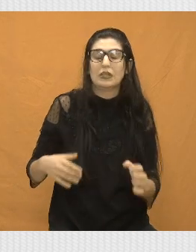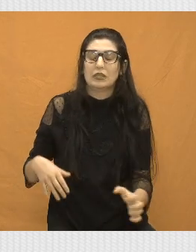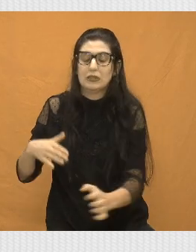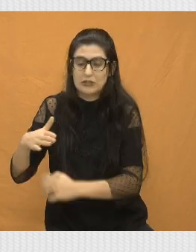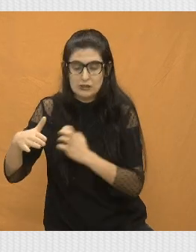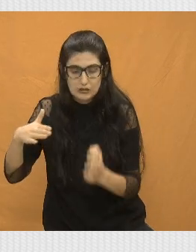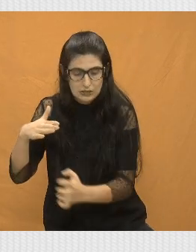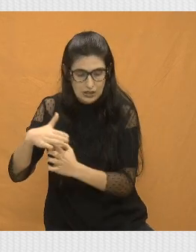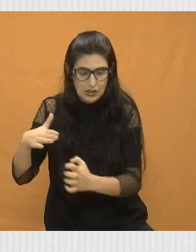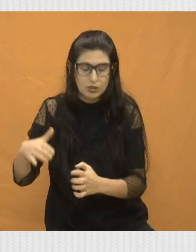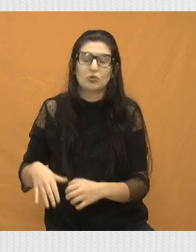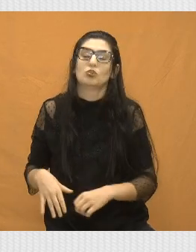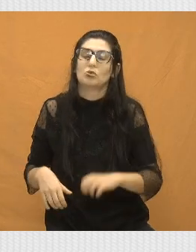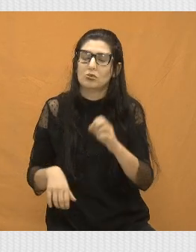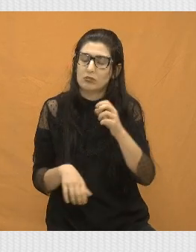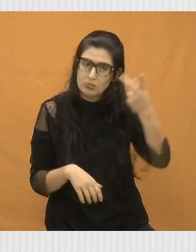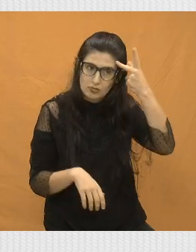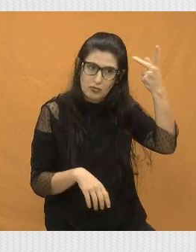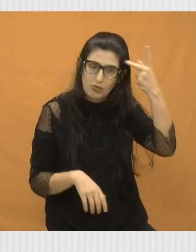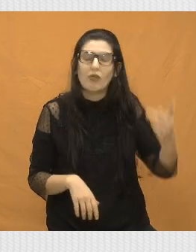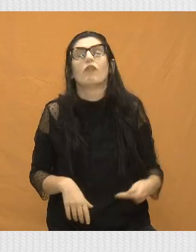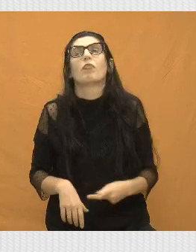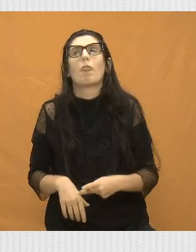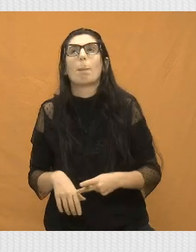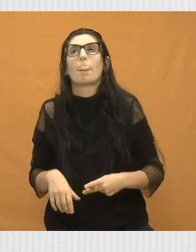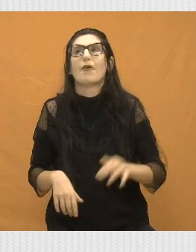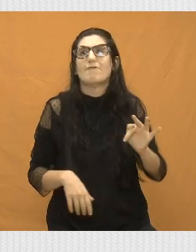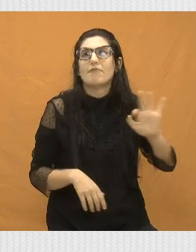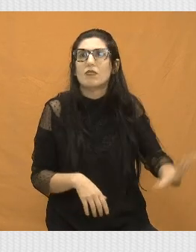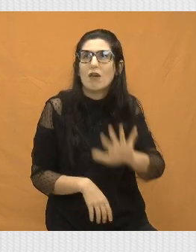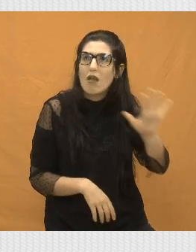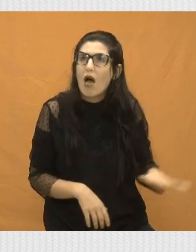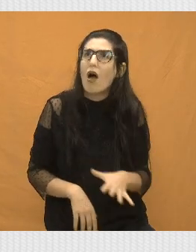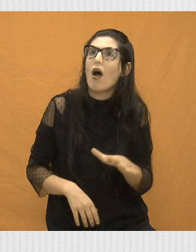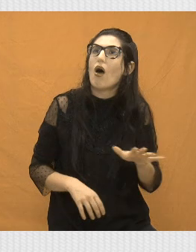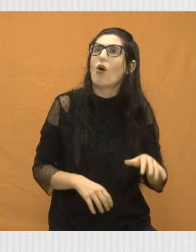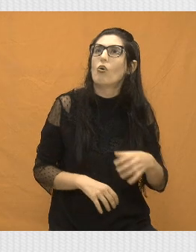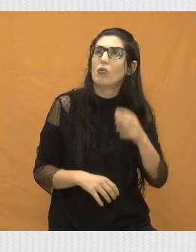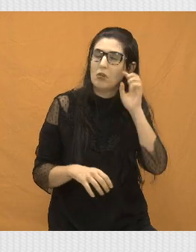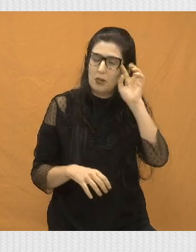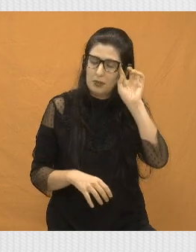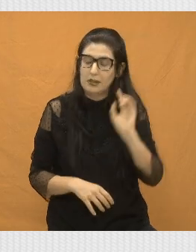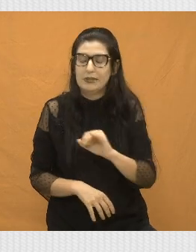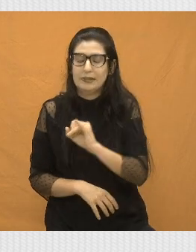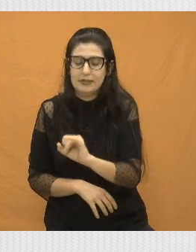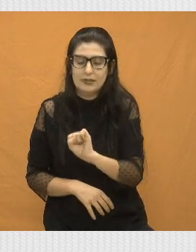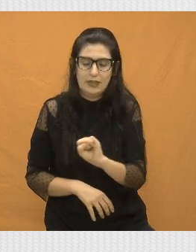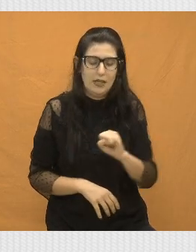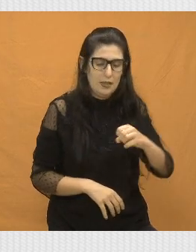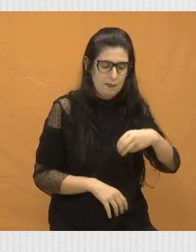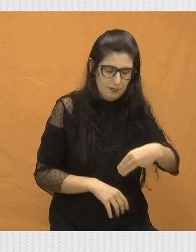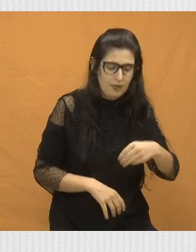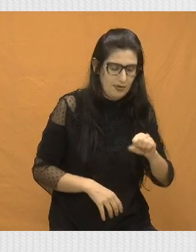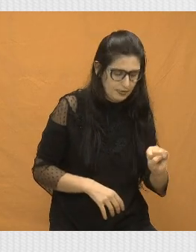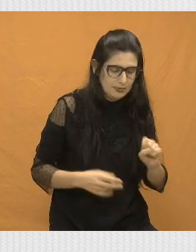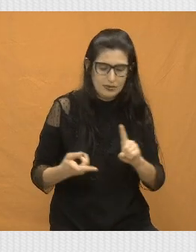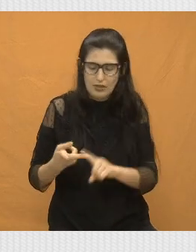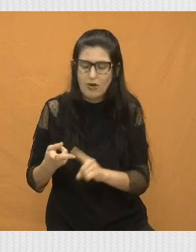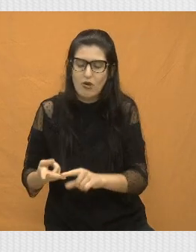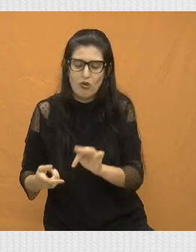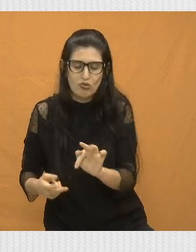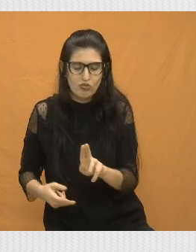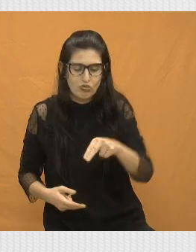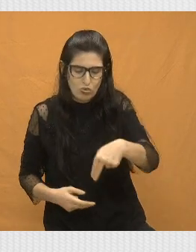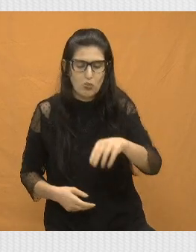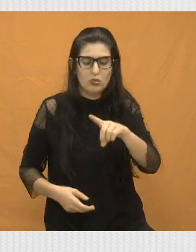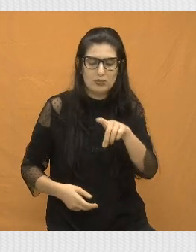federais, como, por exemplo, o ICMS, o IPVA, o FPM, o